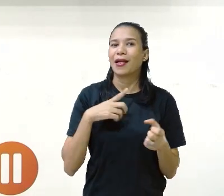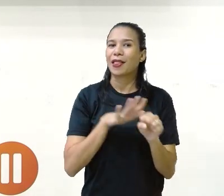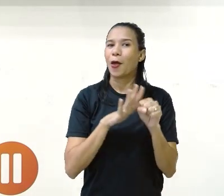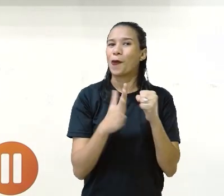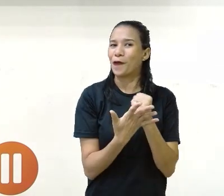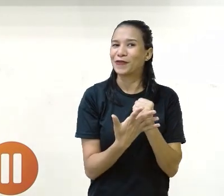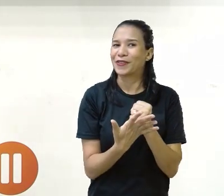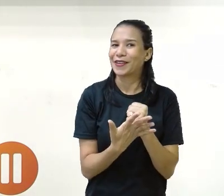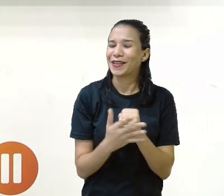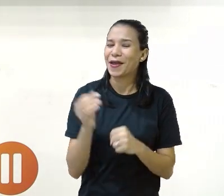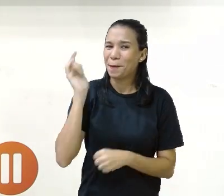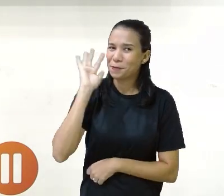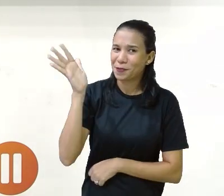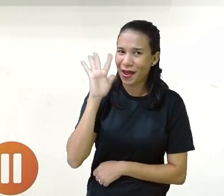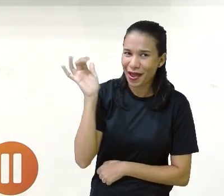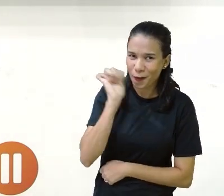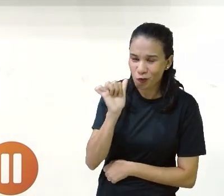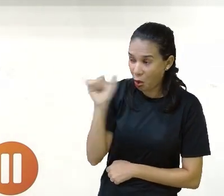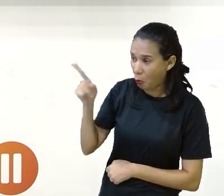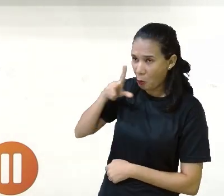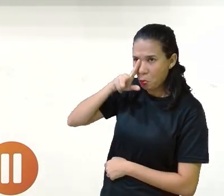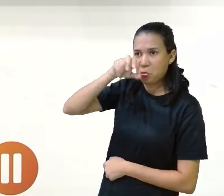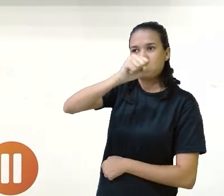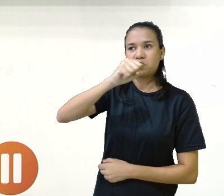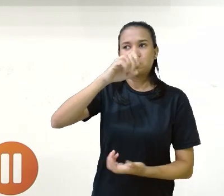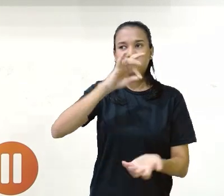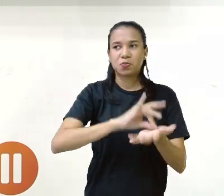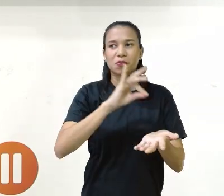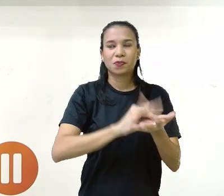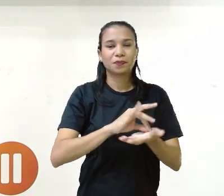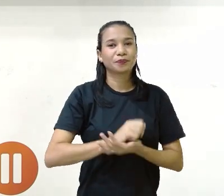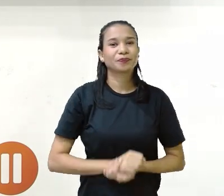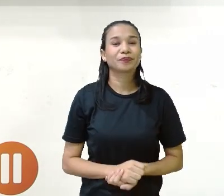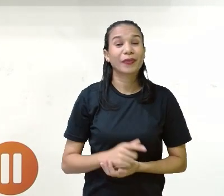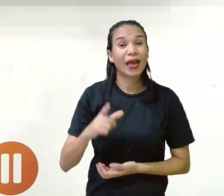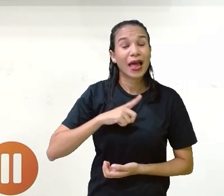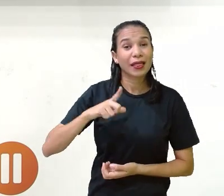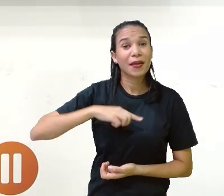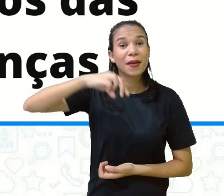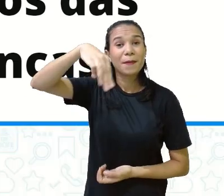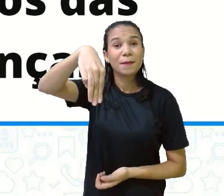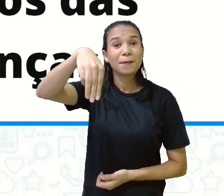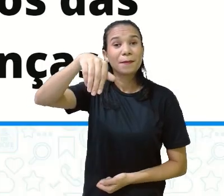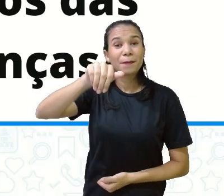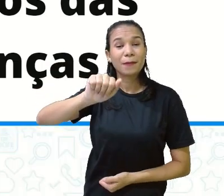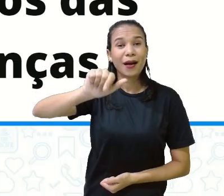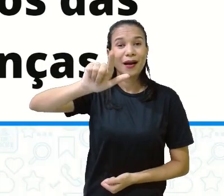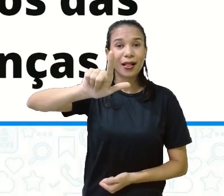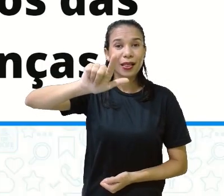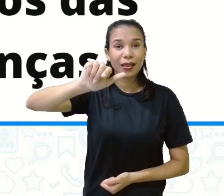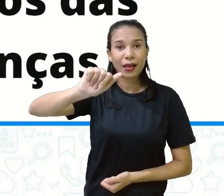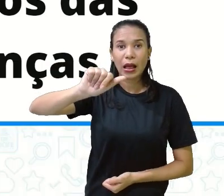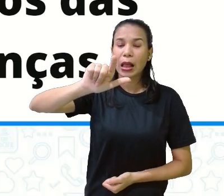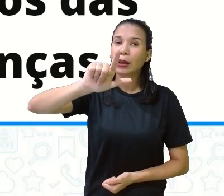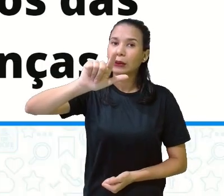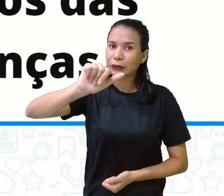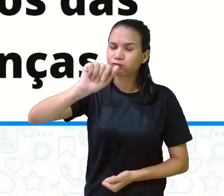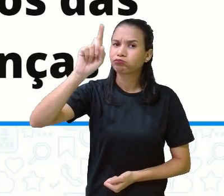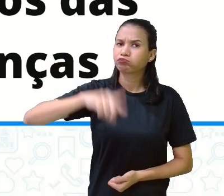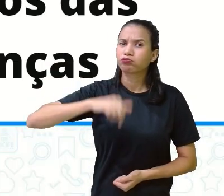tirou. Imagina, será que ela tem força? A gente tem Malala também, que é uma